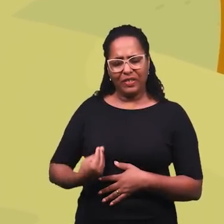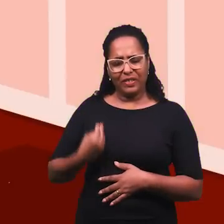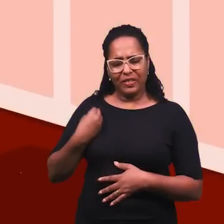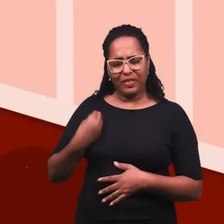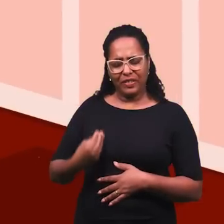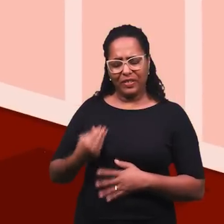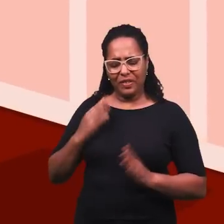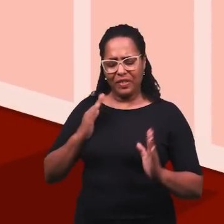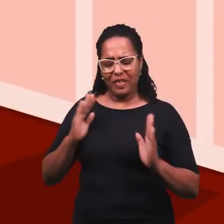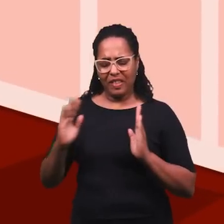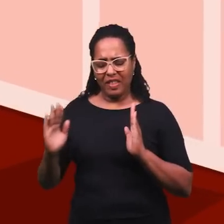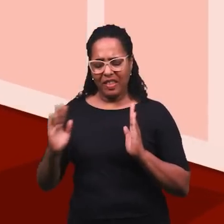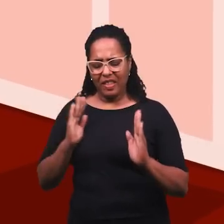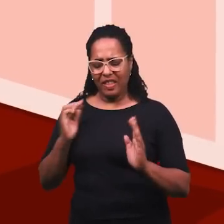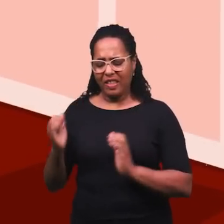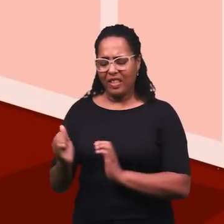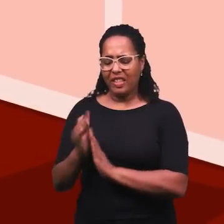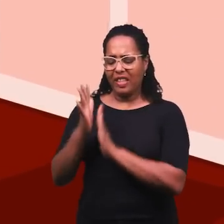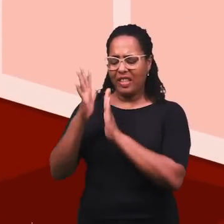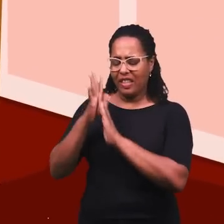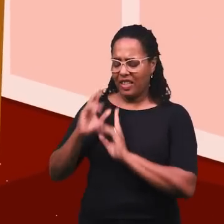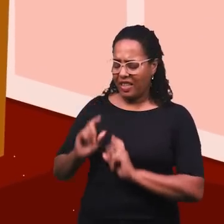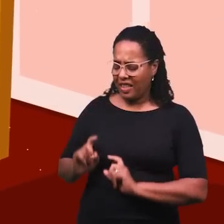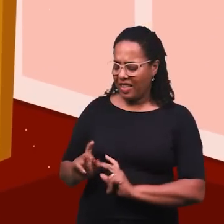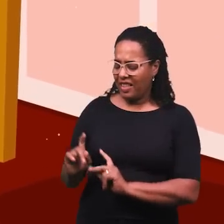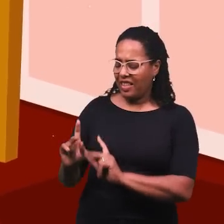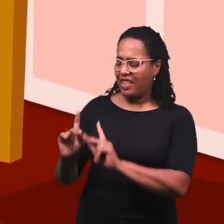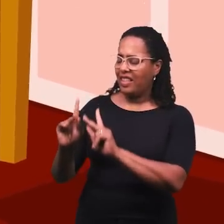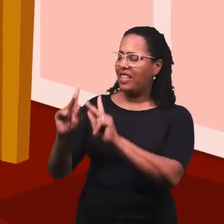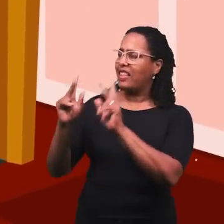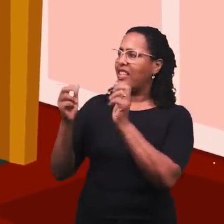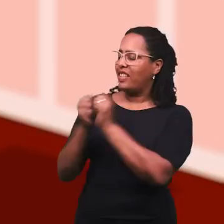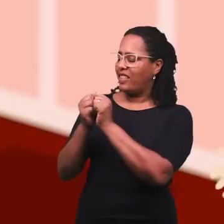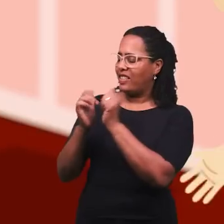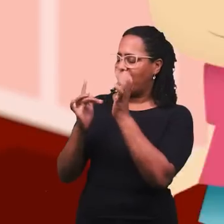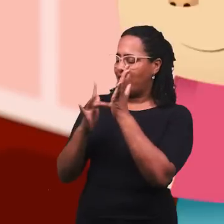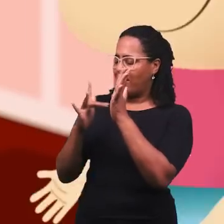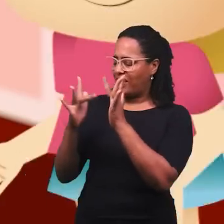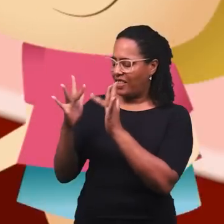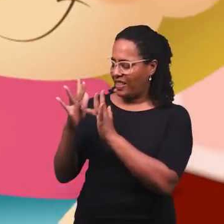o amarei e para sempre